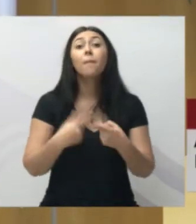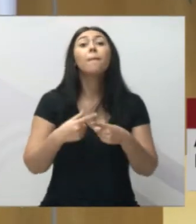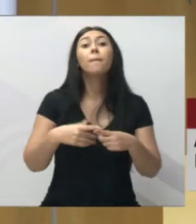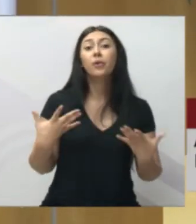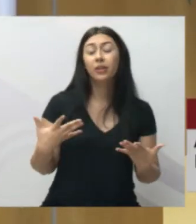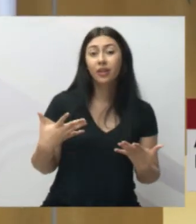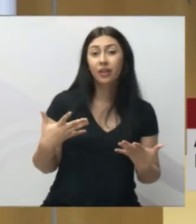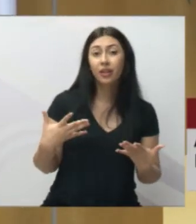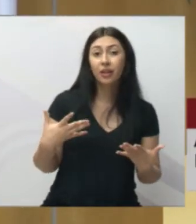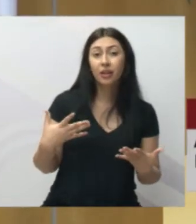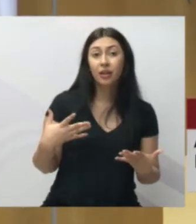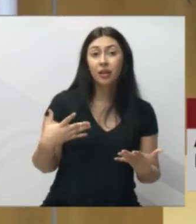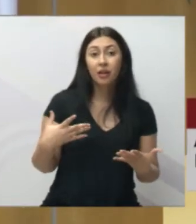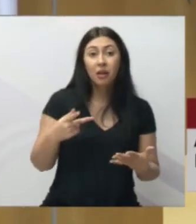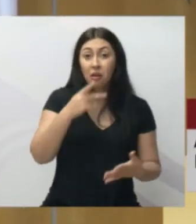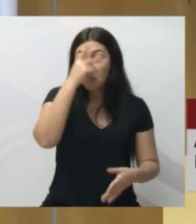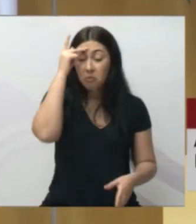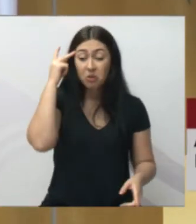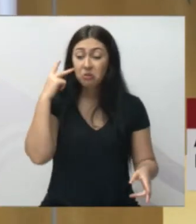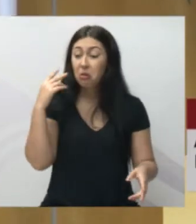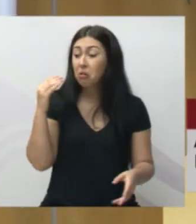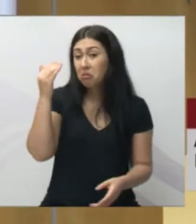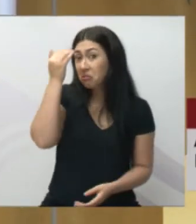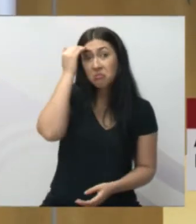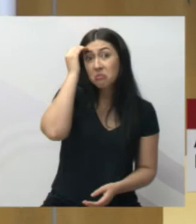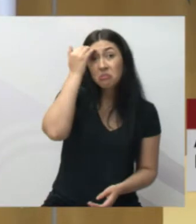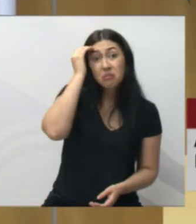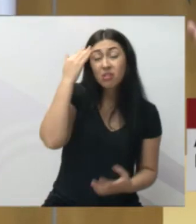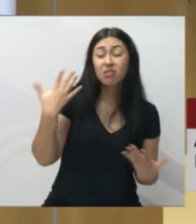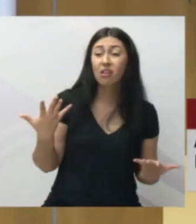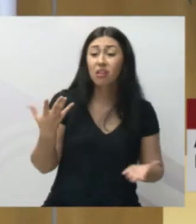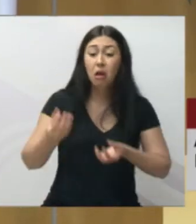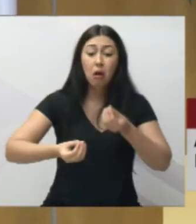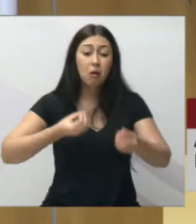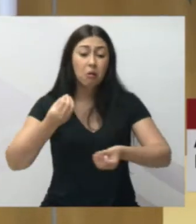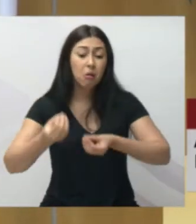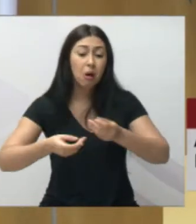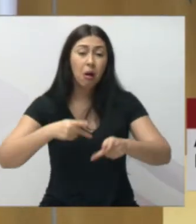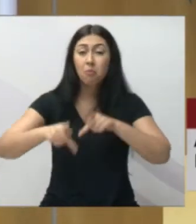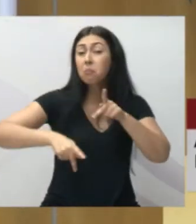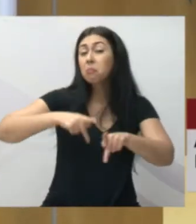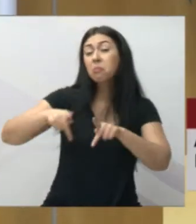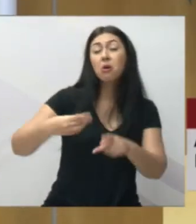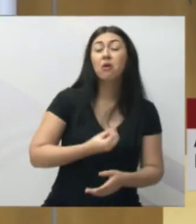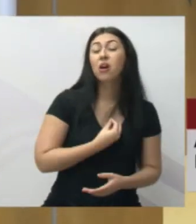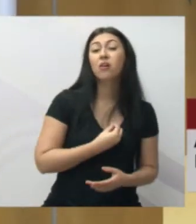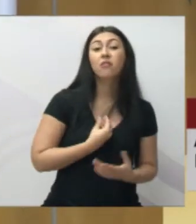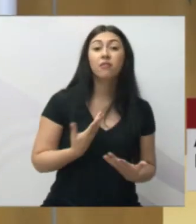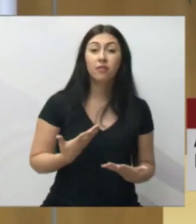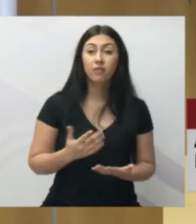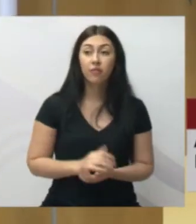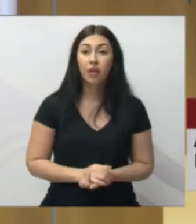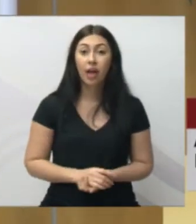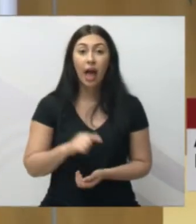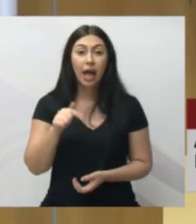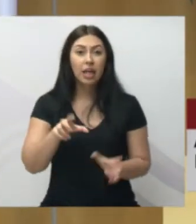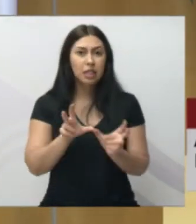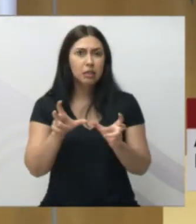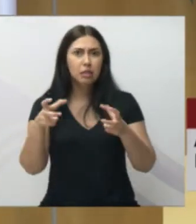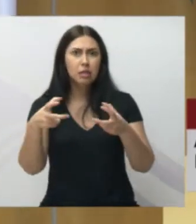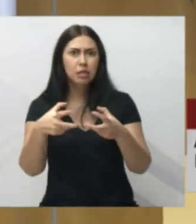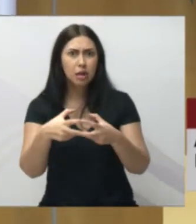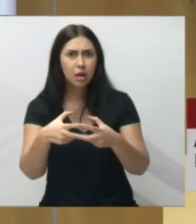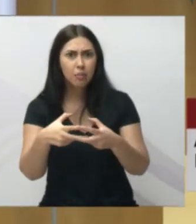vivem a realidade da cidade. Eles não entendem como funciona o processo aqui. A nossa Câmara é uma Câmara exemplar no estado